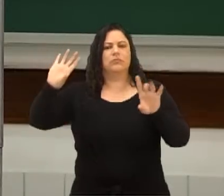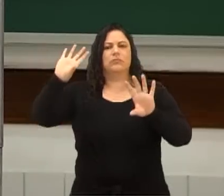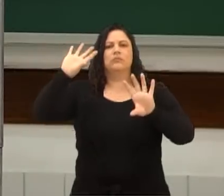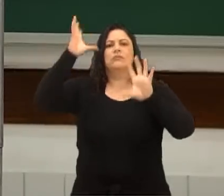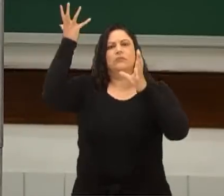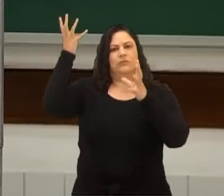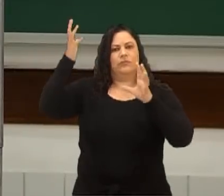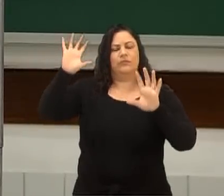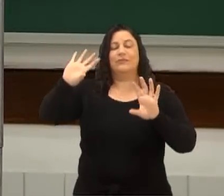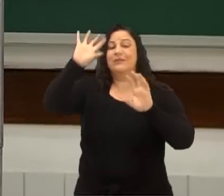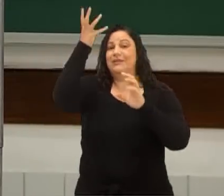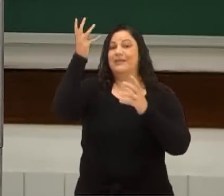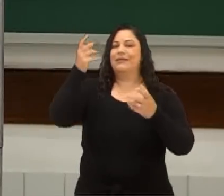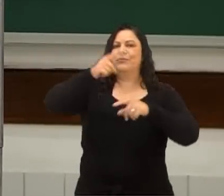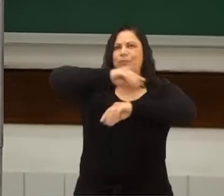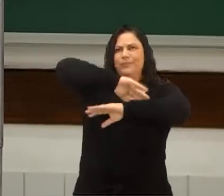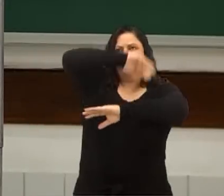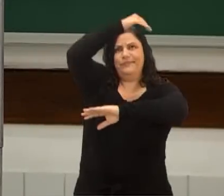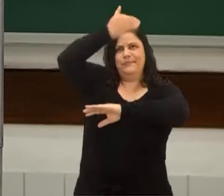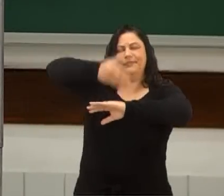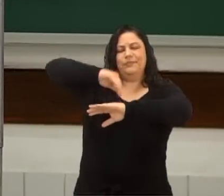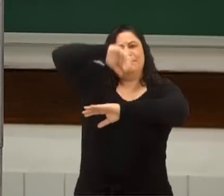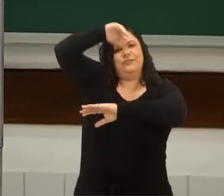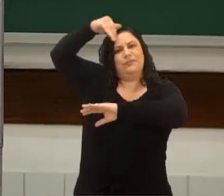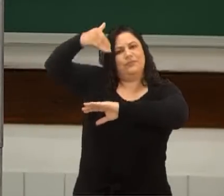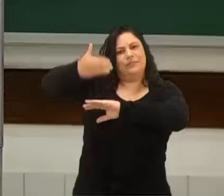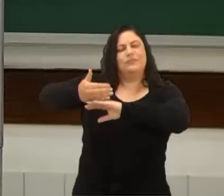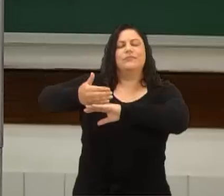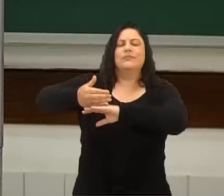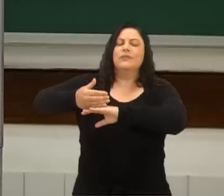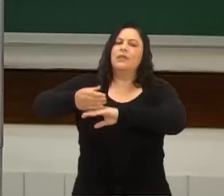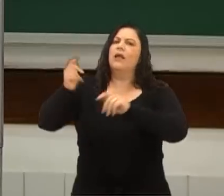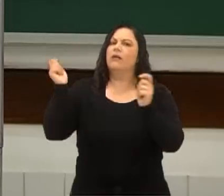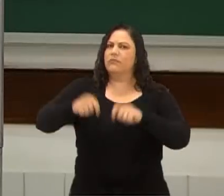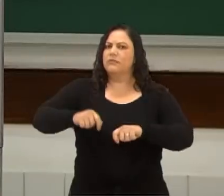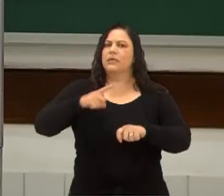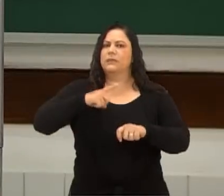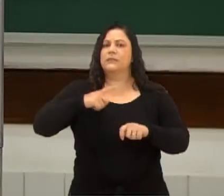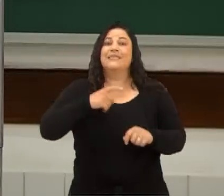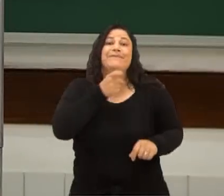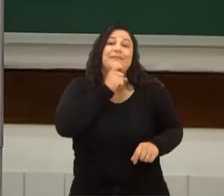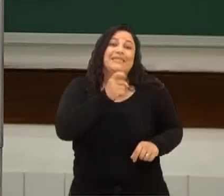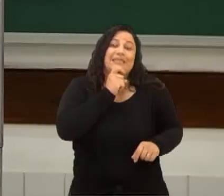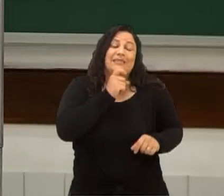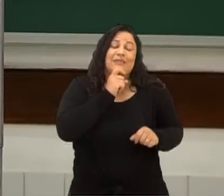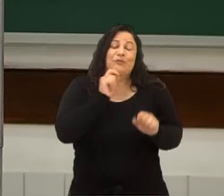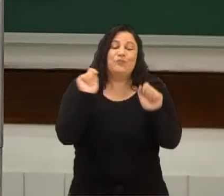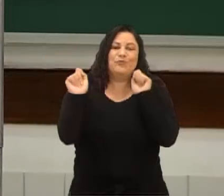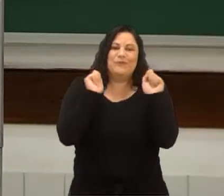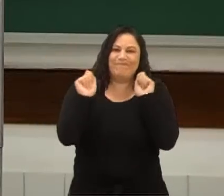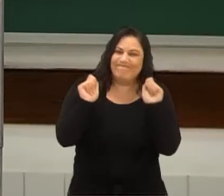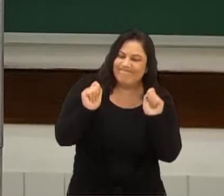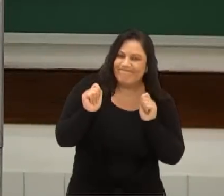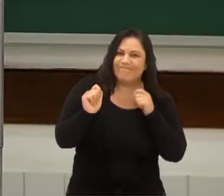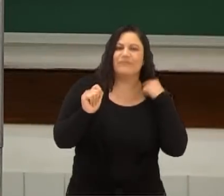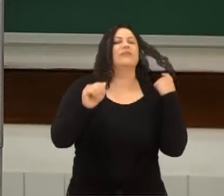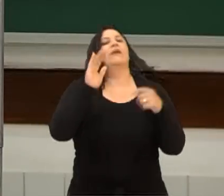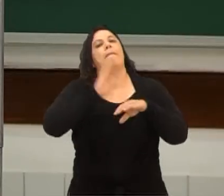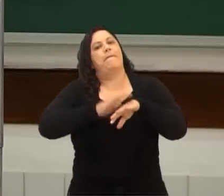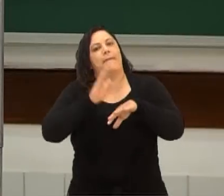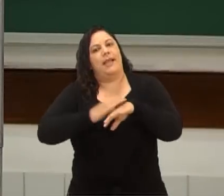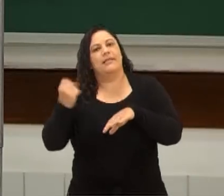por exemplo, nas altas montanhas vai ter um clima mais frio, porque quanto mais alto, mais